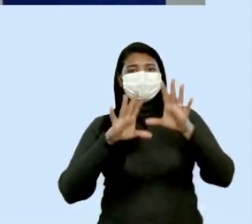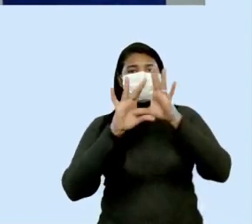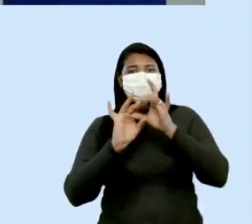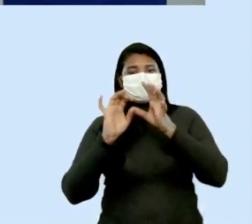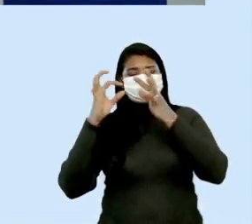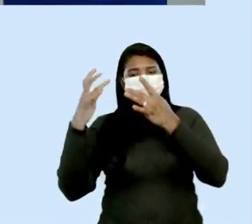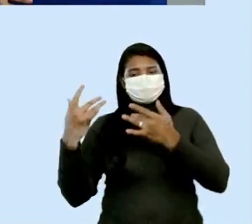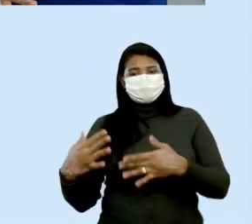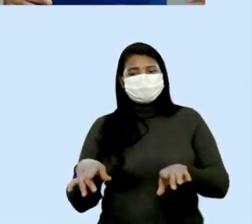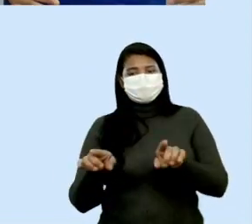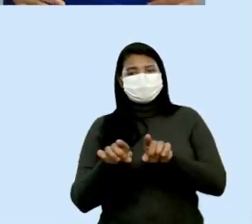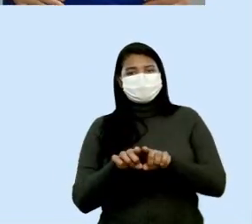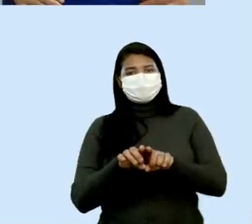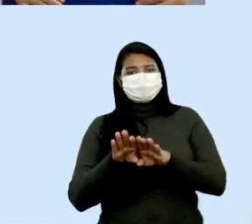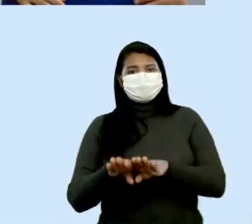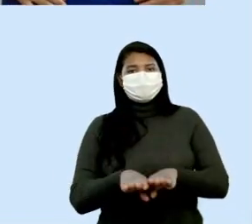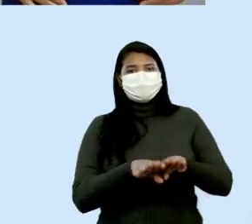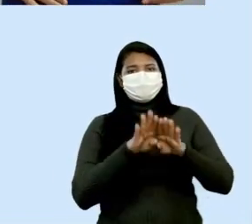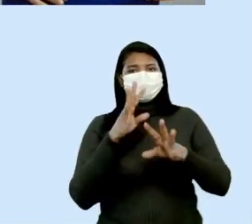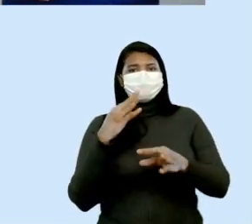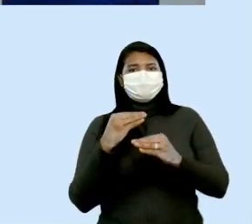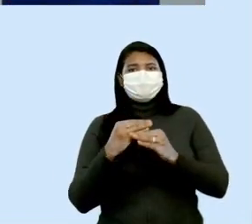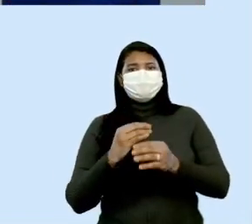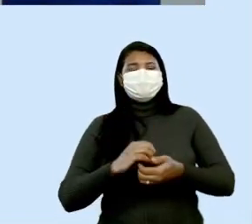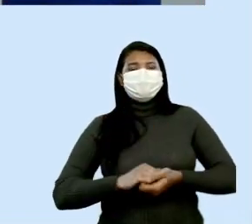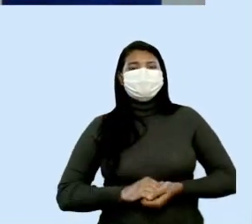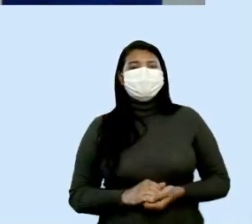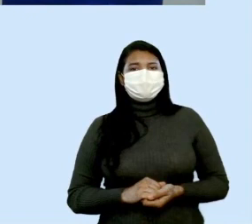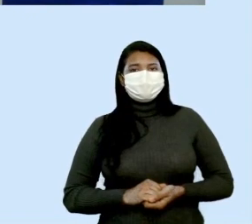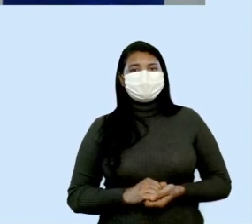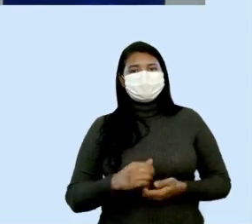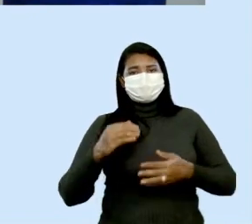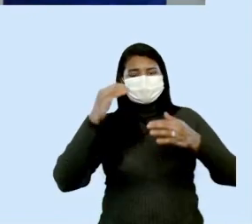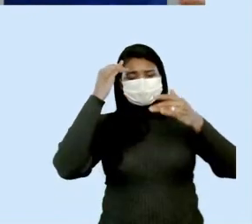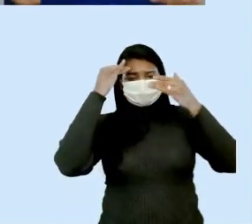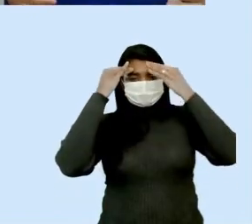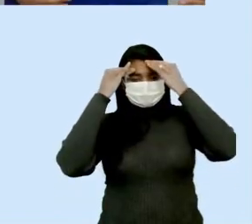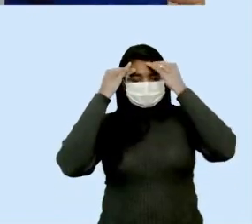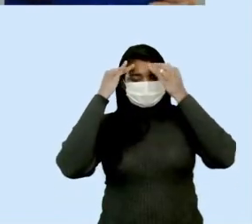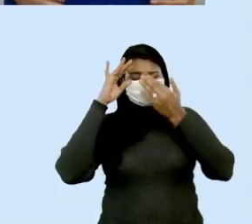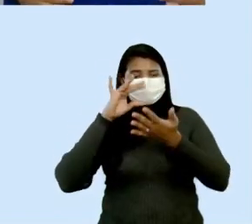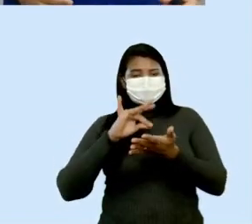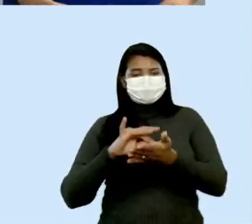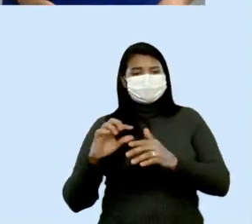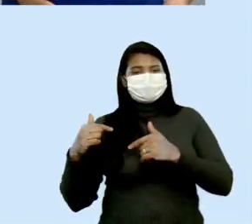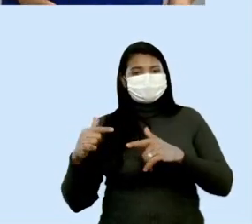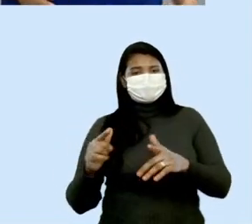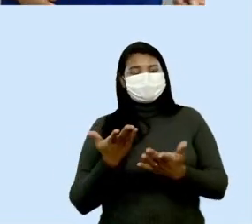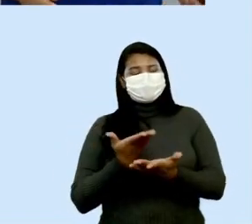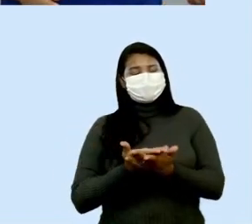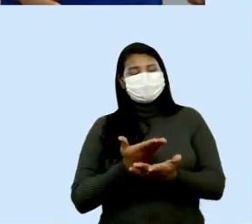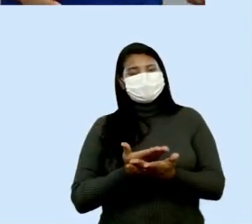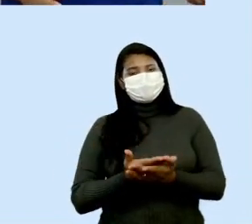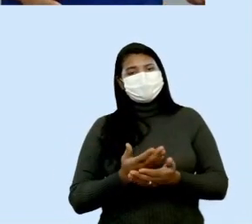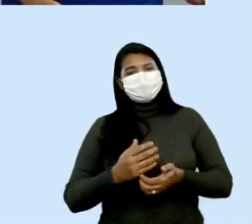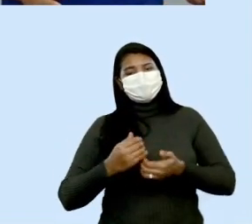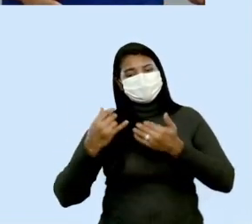ali bem alinhado dentro da sua mentezinha ali, os conceitos que a gente trabalha a cada aula, tá bom?